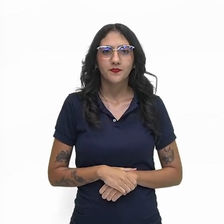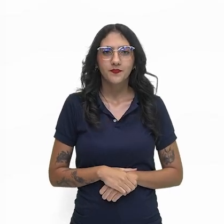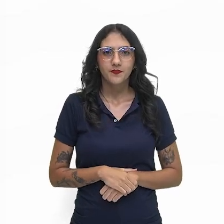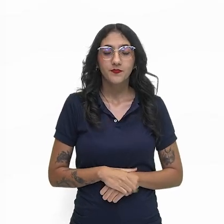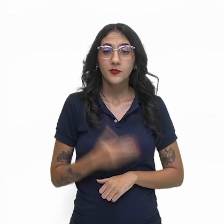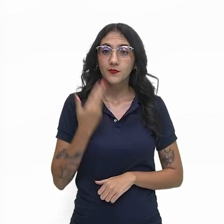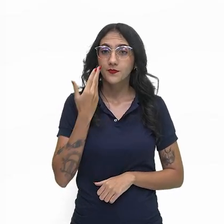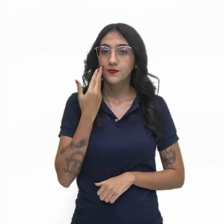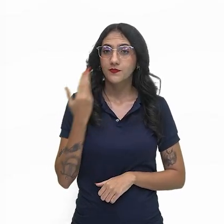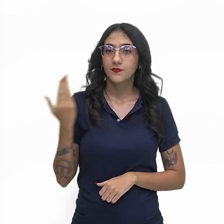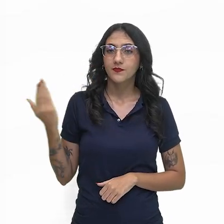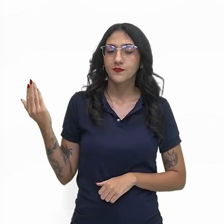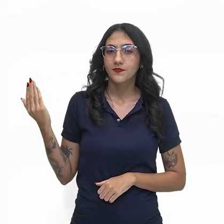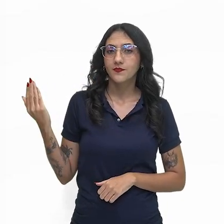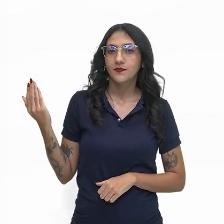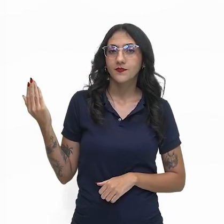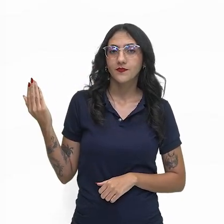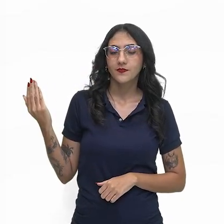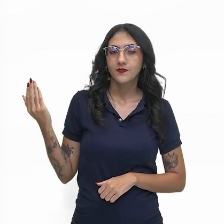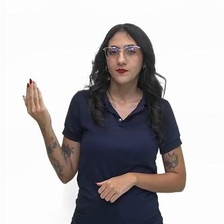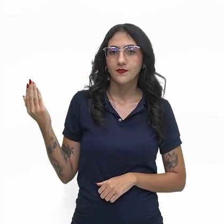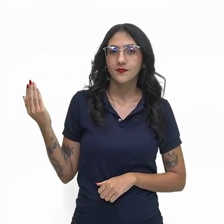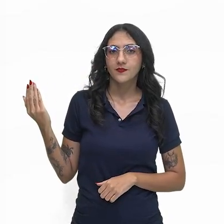só, nós temos aqui